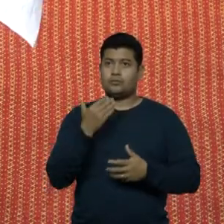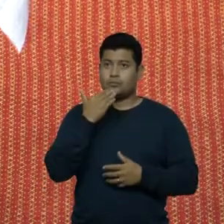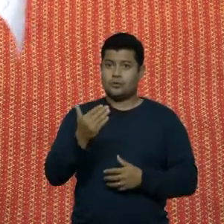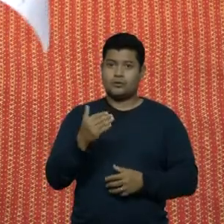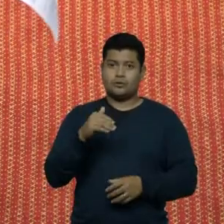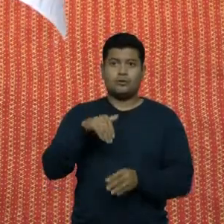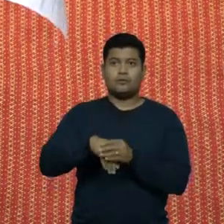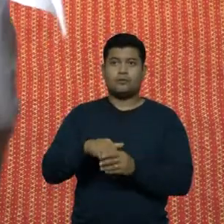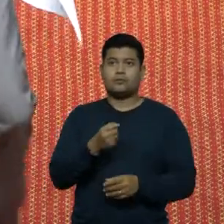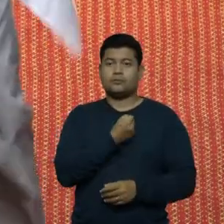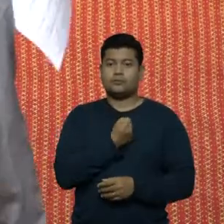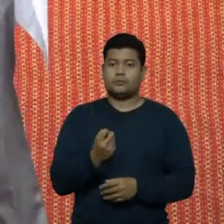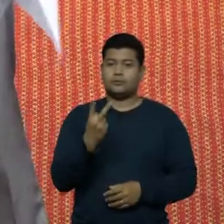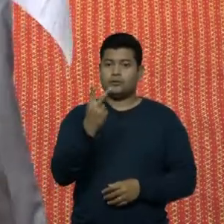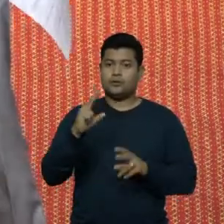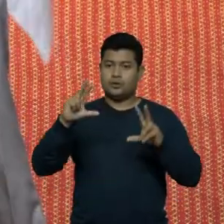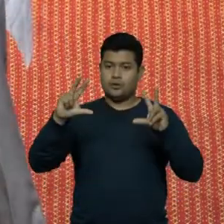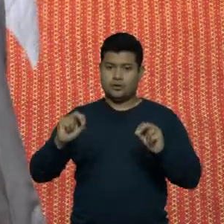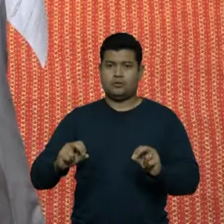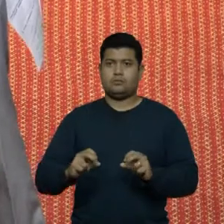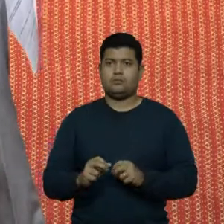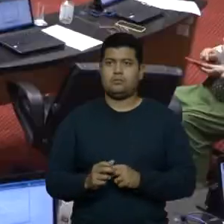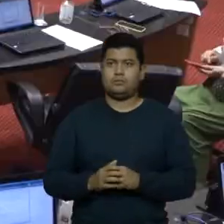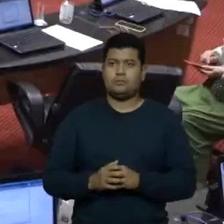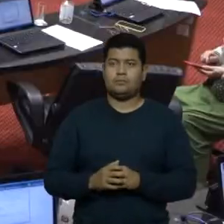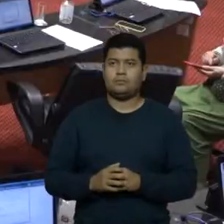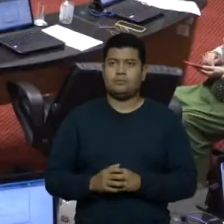voto dois voto não